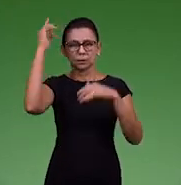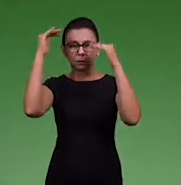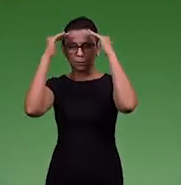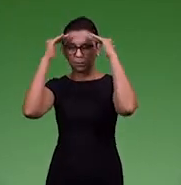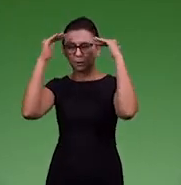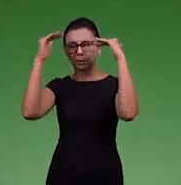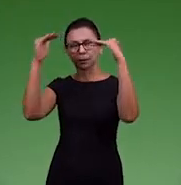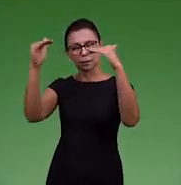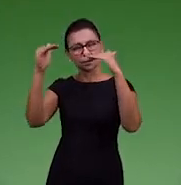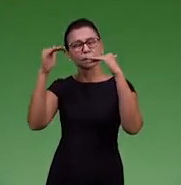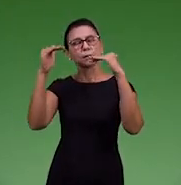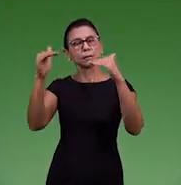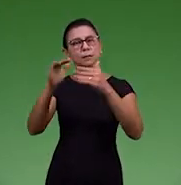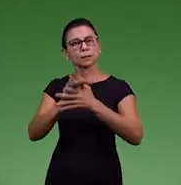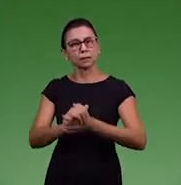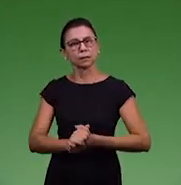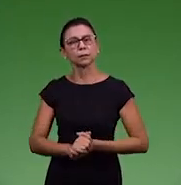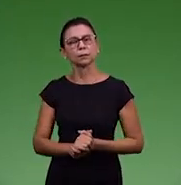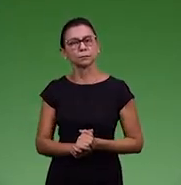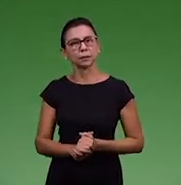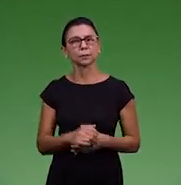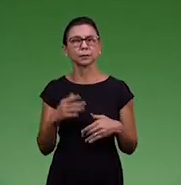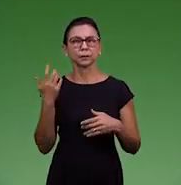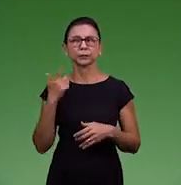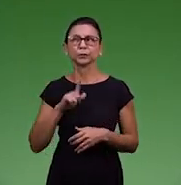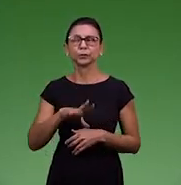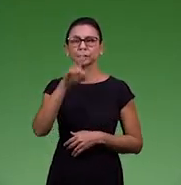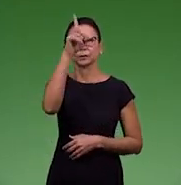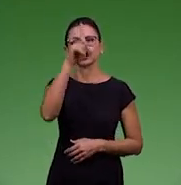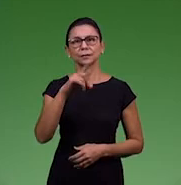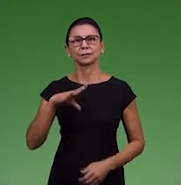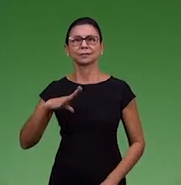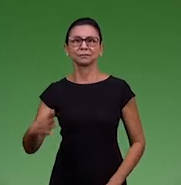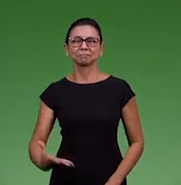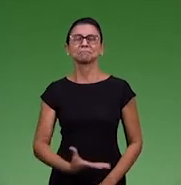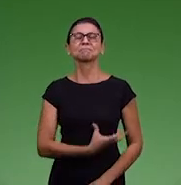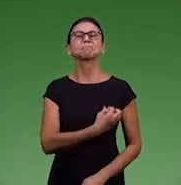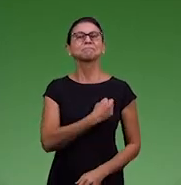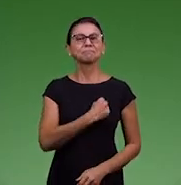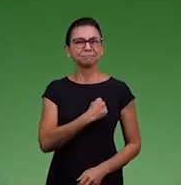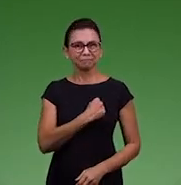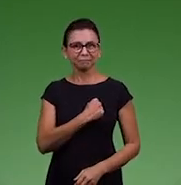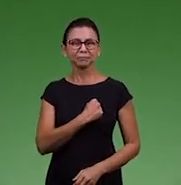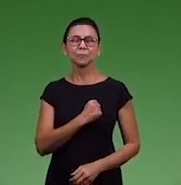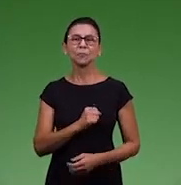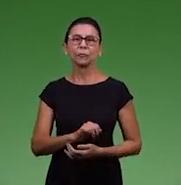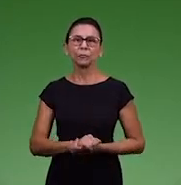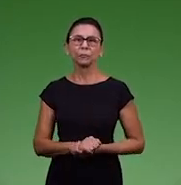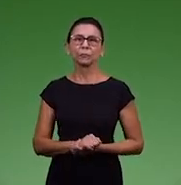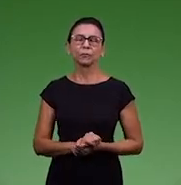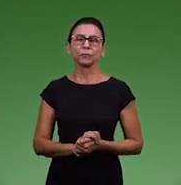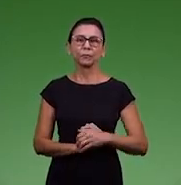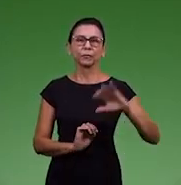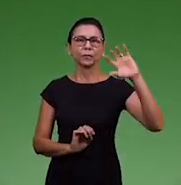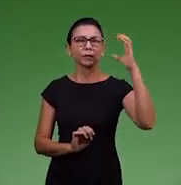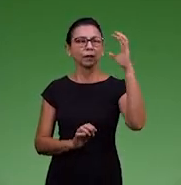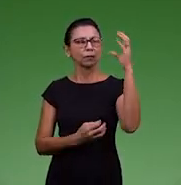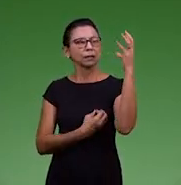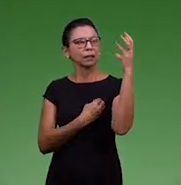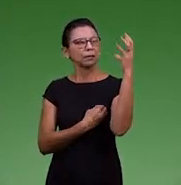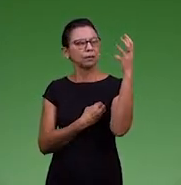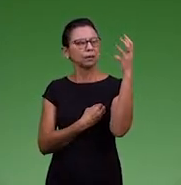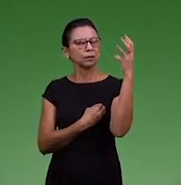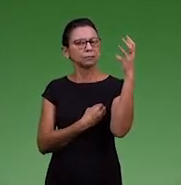ouvidos, ouça o Espírito Santo e vai ouvir para poder chegar de volta. E Deus, para entrar na árvore da vida, para ele comer da árvore da